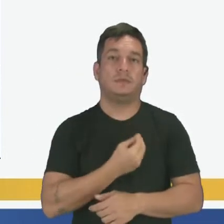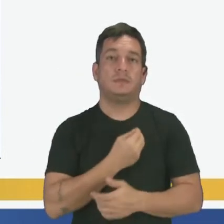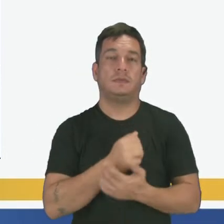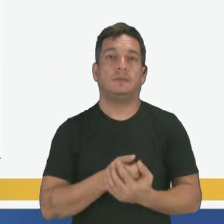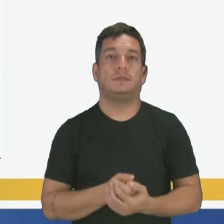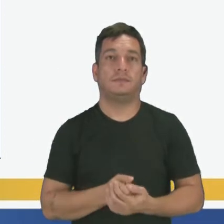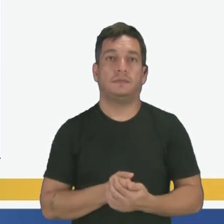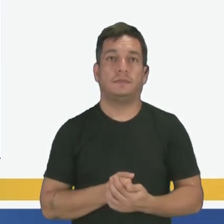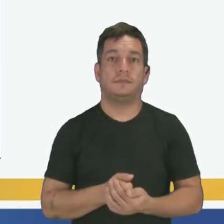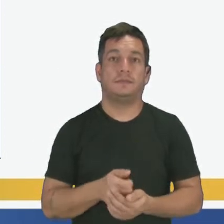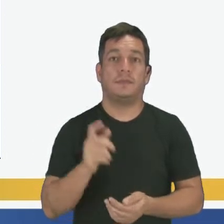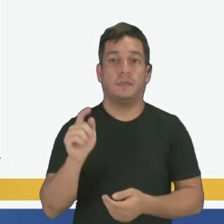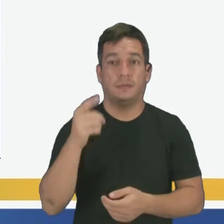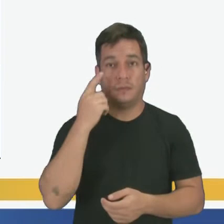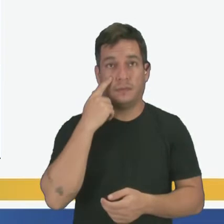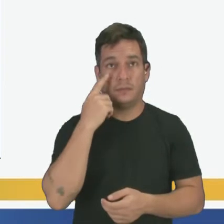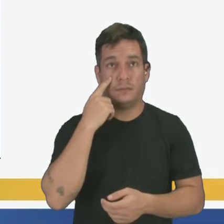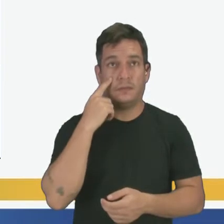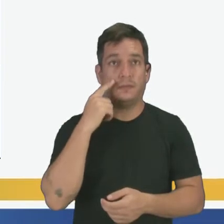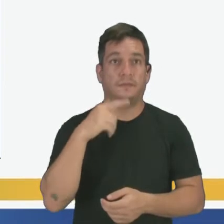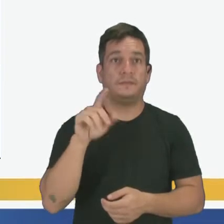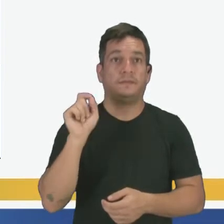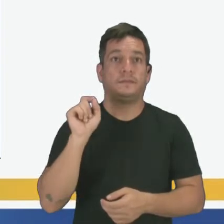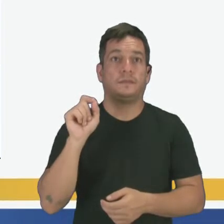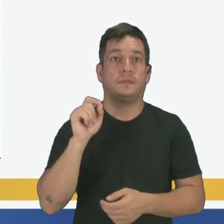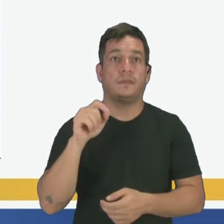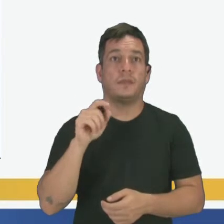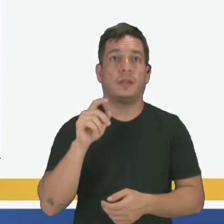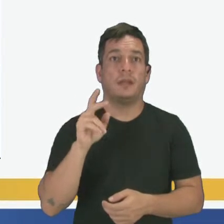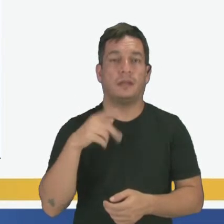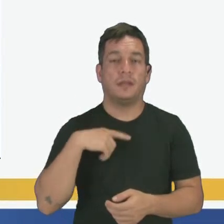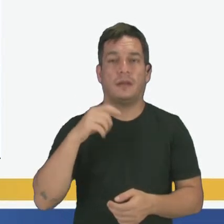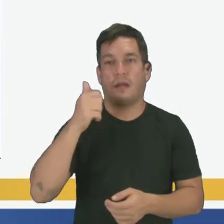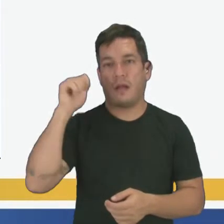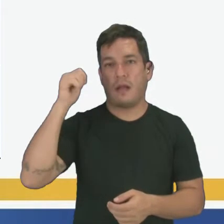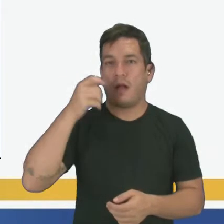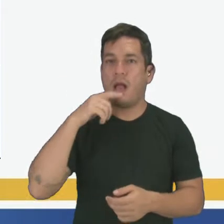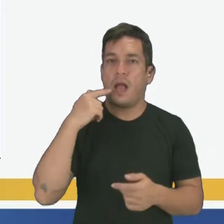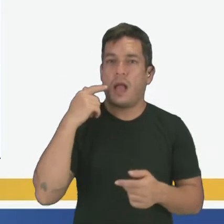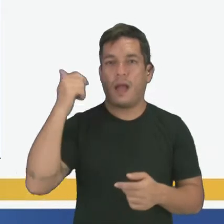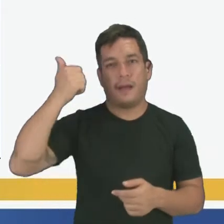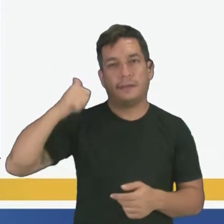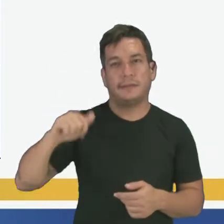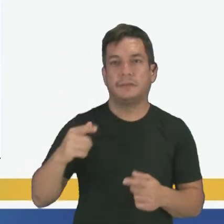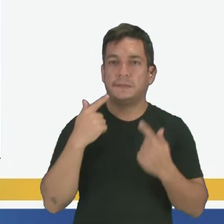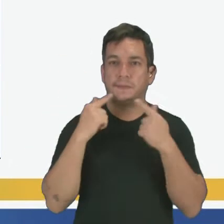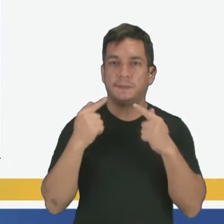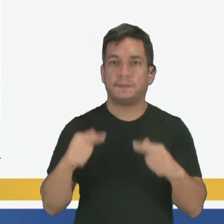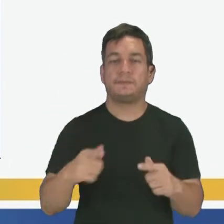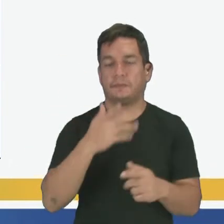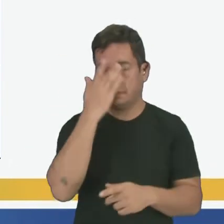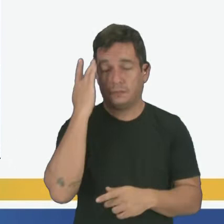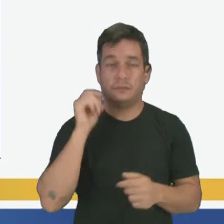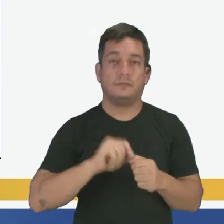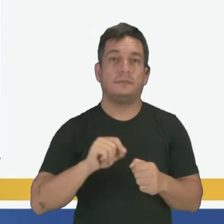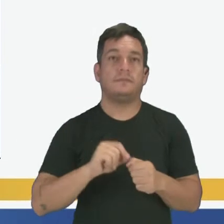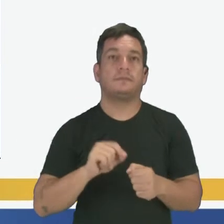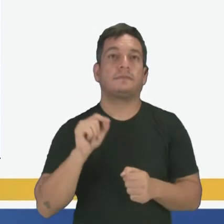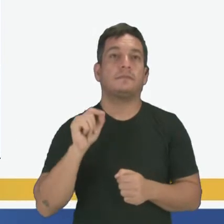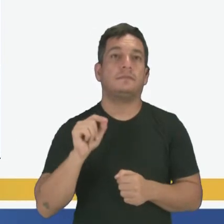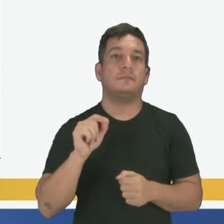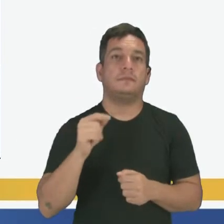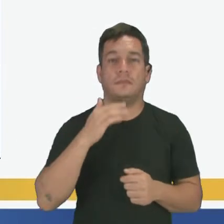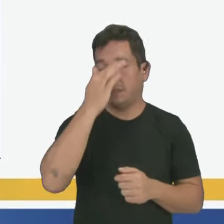né? 2, constantemente sob análise crítica, né? Ou seja, aquela pessoa que faz